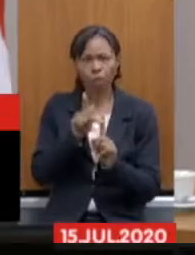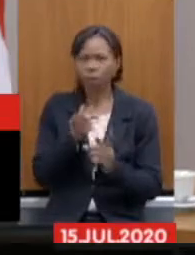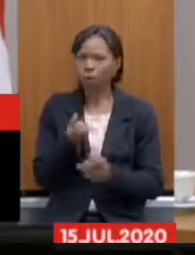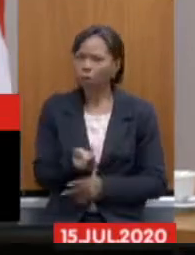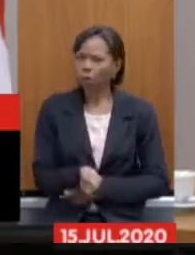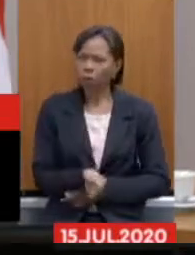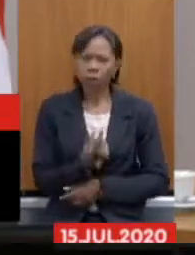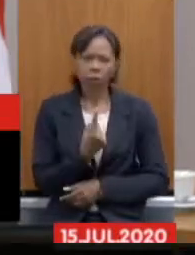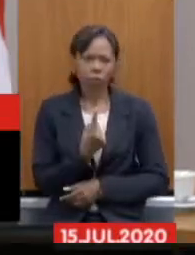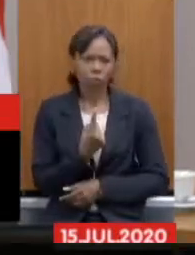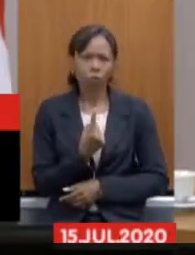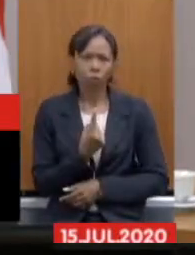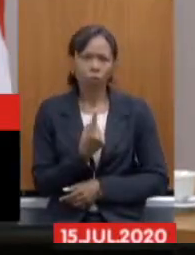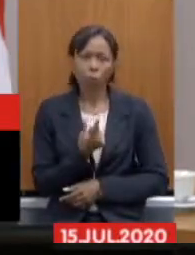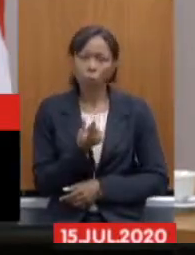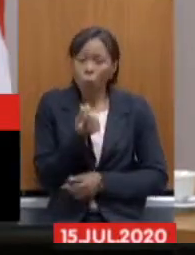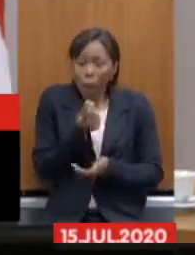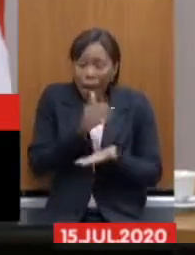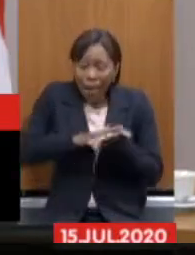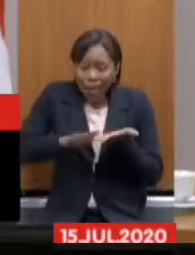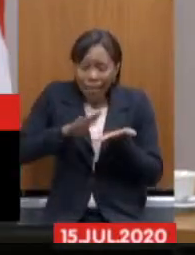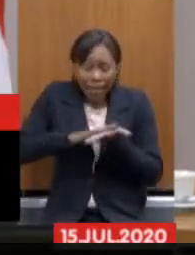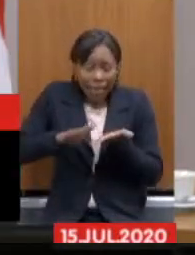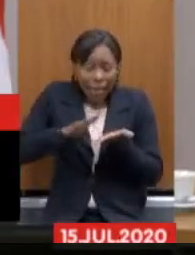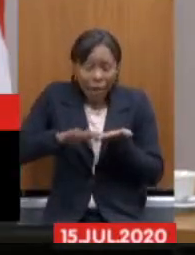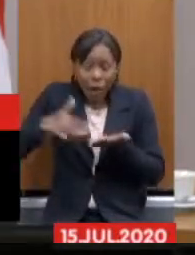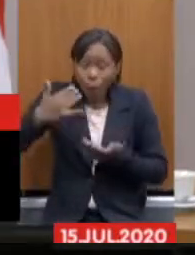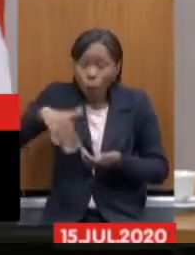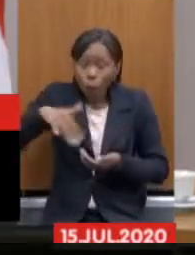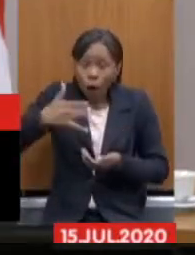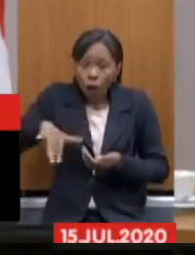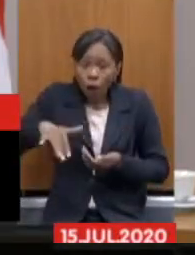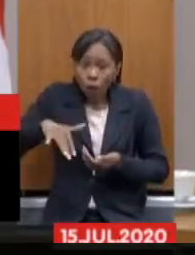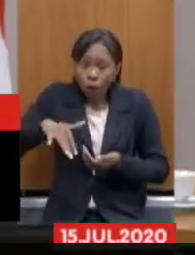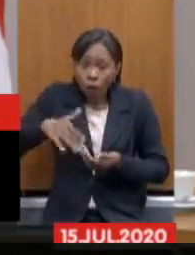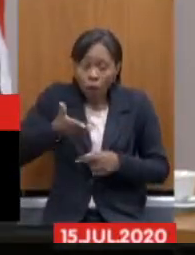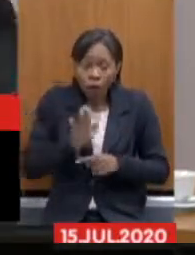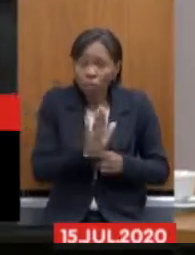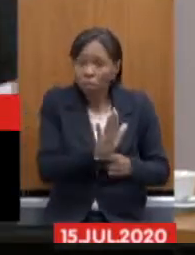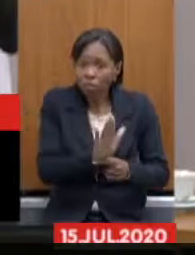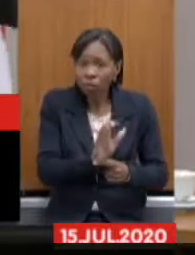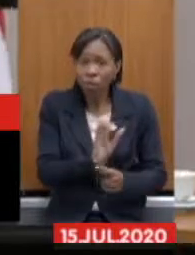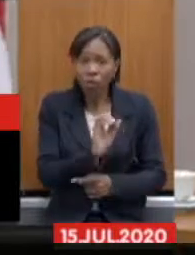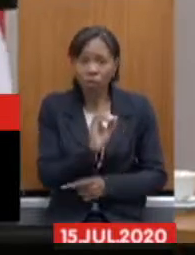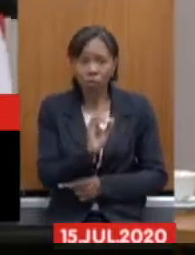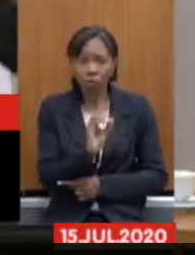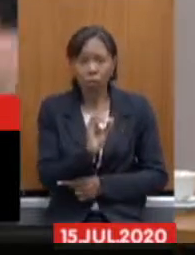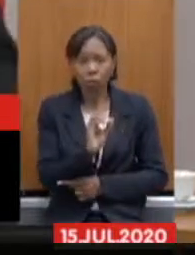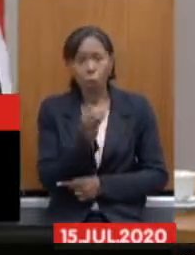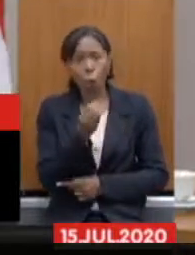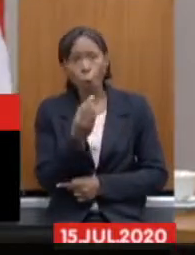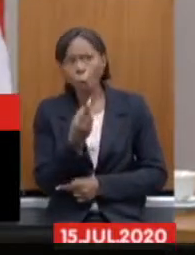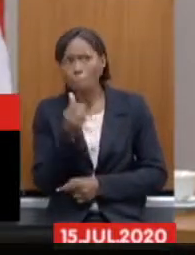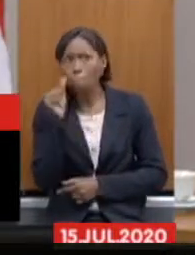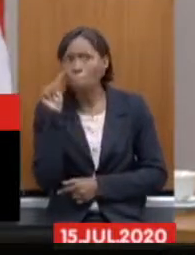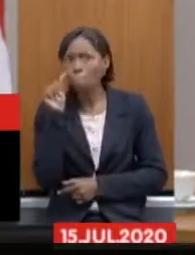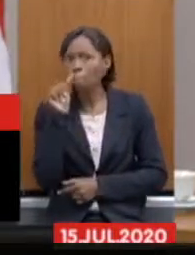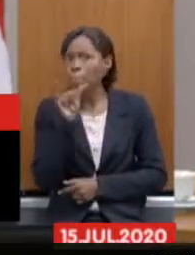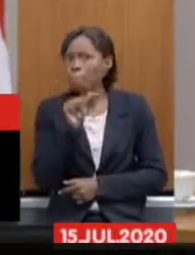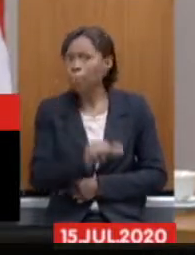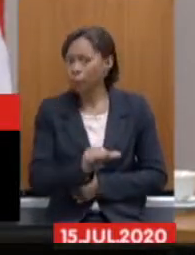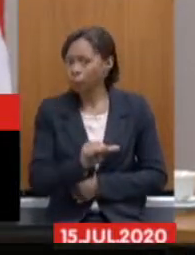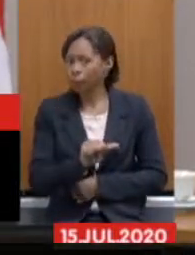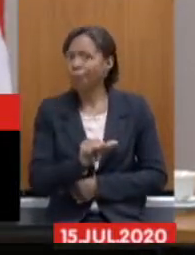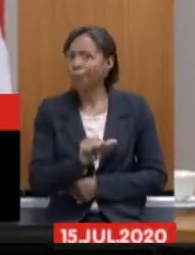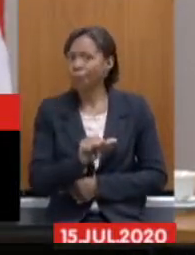e o custo ser enorme o benefício 0 o botão ver se ele pior do que 0